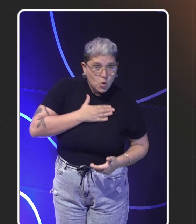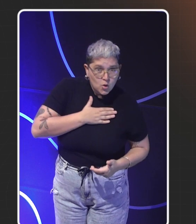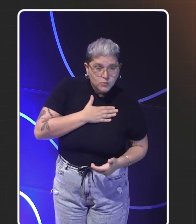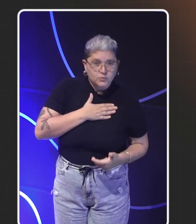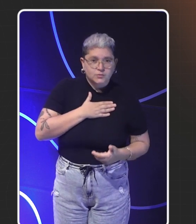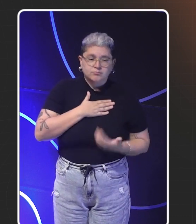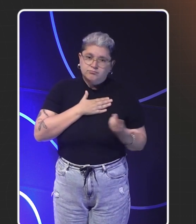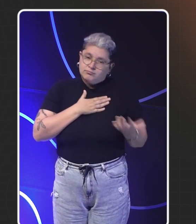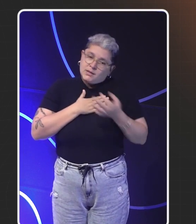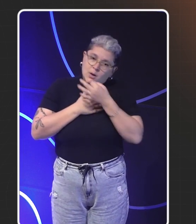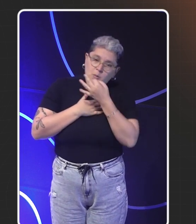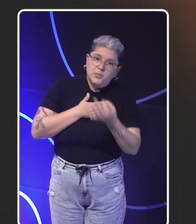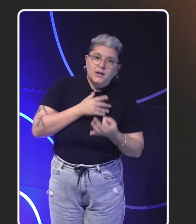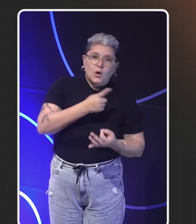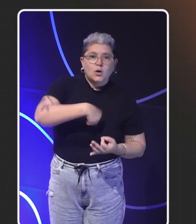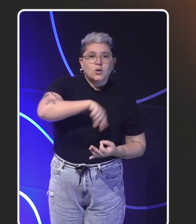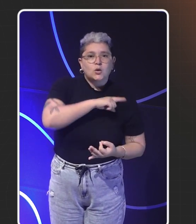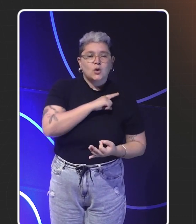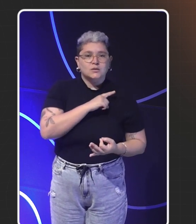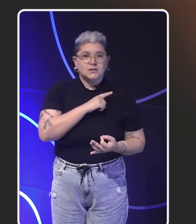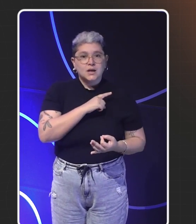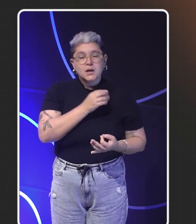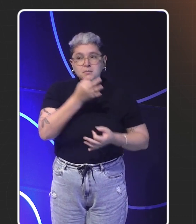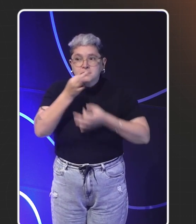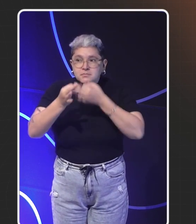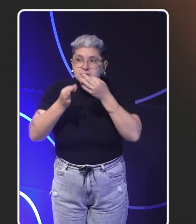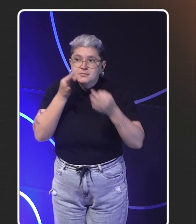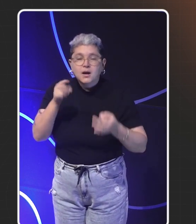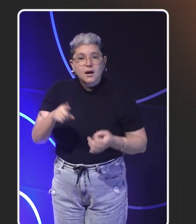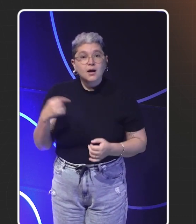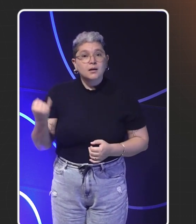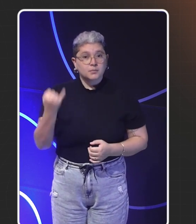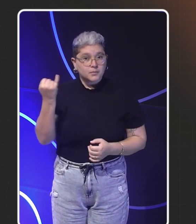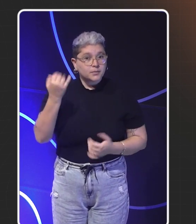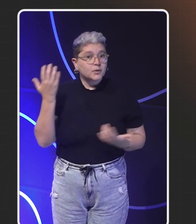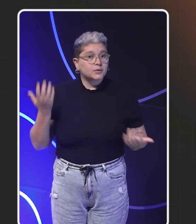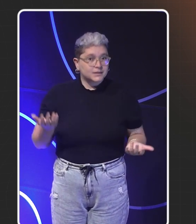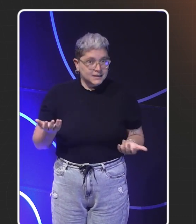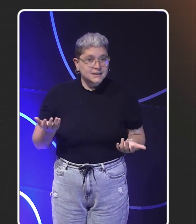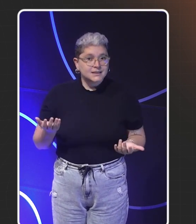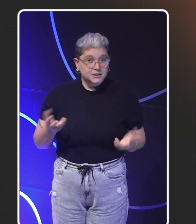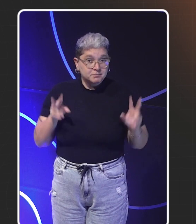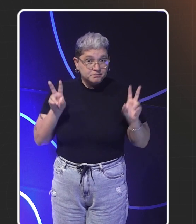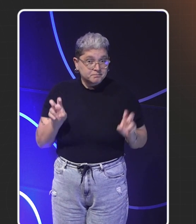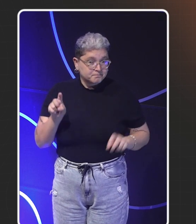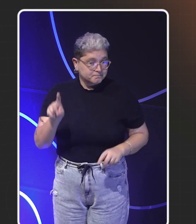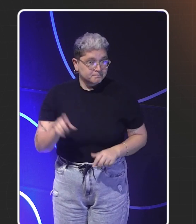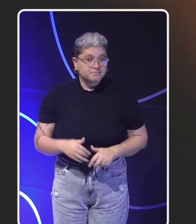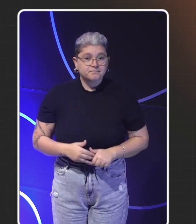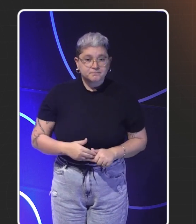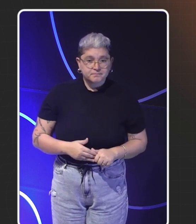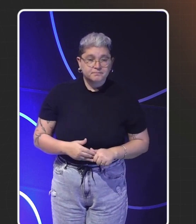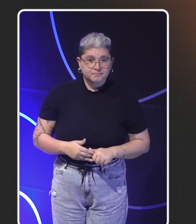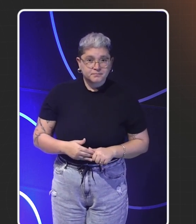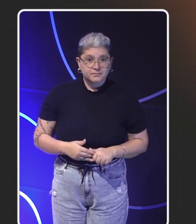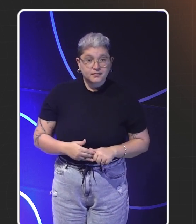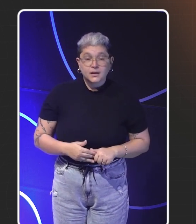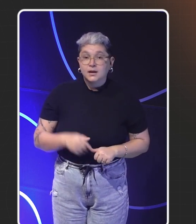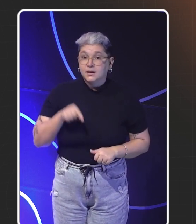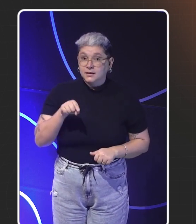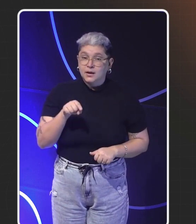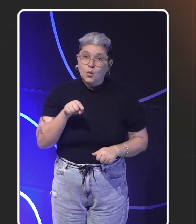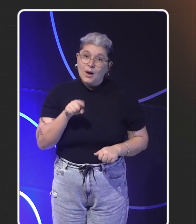opinião como criador de conteúdo acaba ficando relevante nesse aspecto. Então, acho que é muito